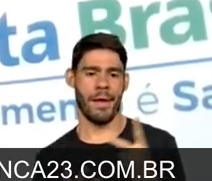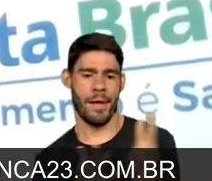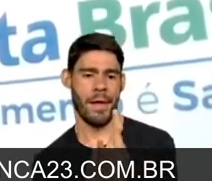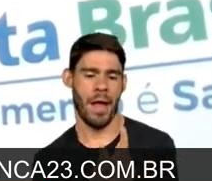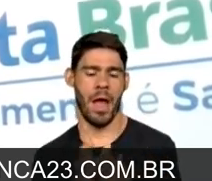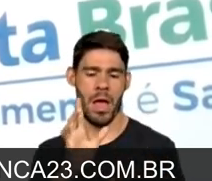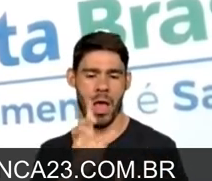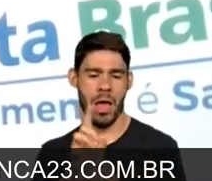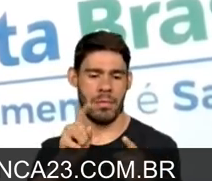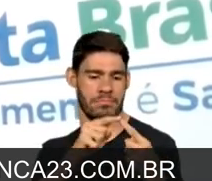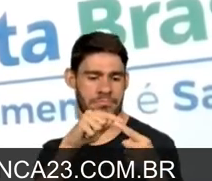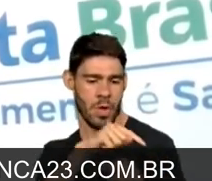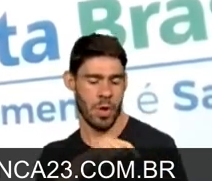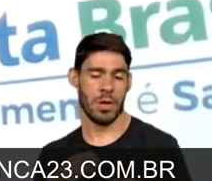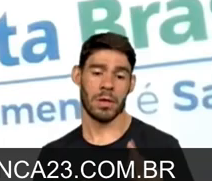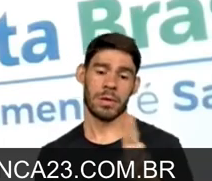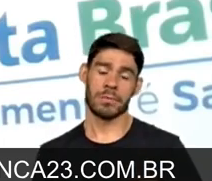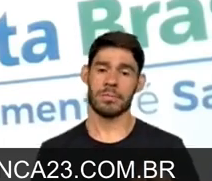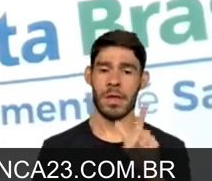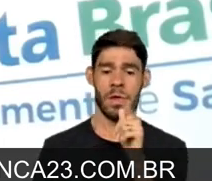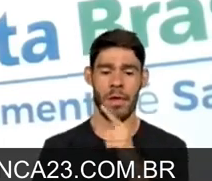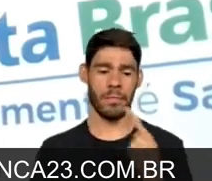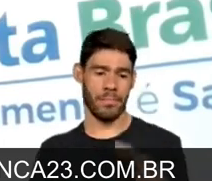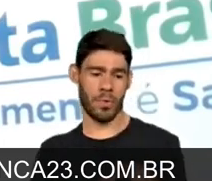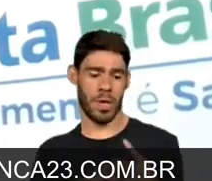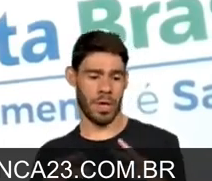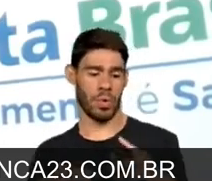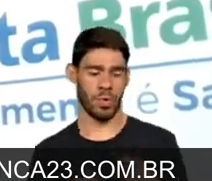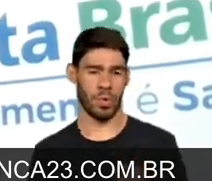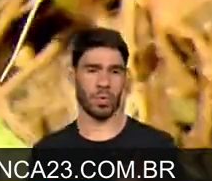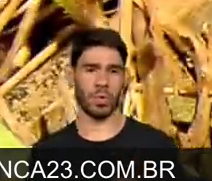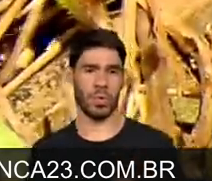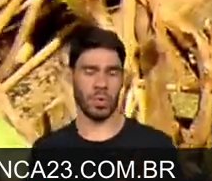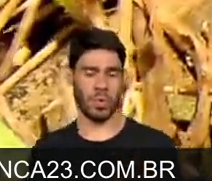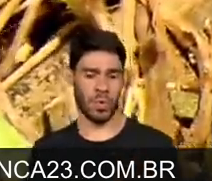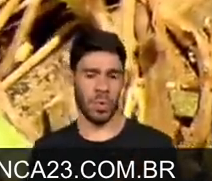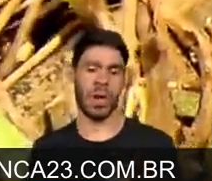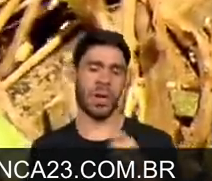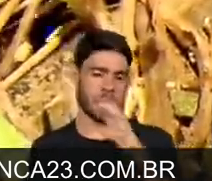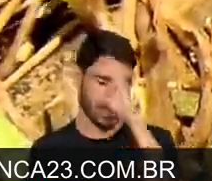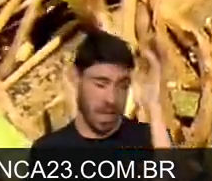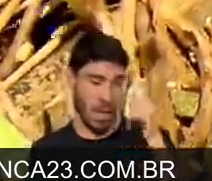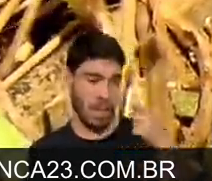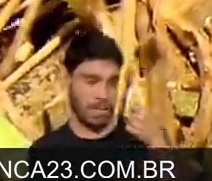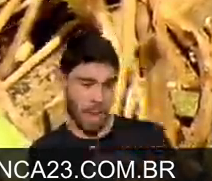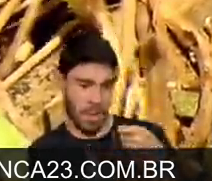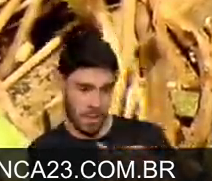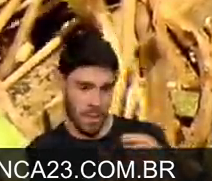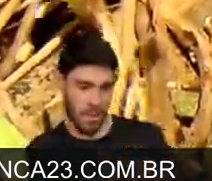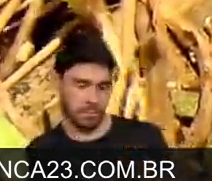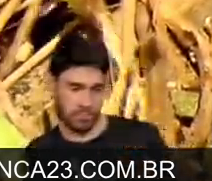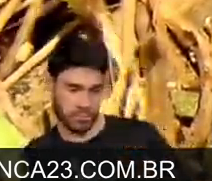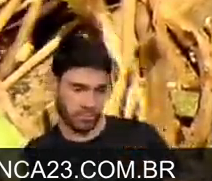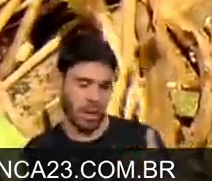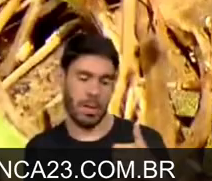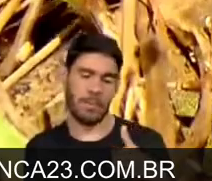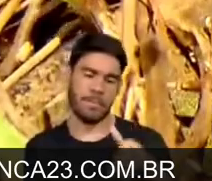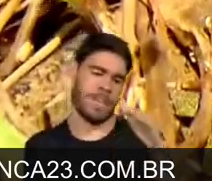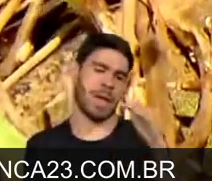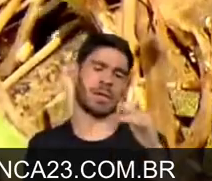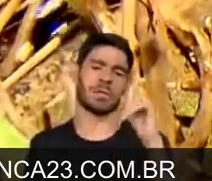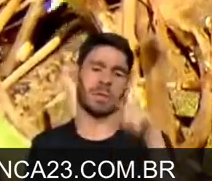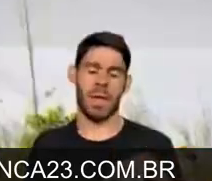isso acaba gerando um custo para o cidadão. E quando a gente capta um volume muito maior no rio do que a